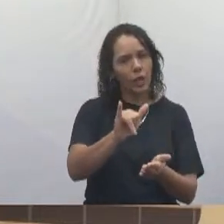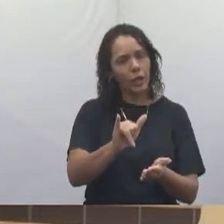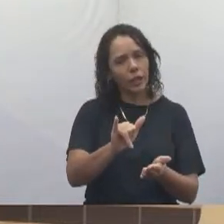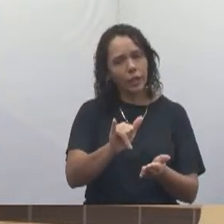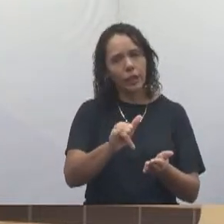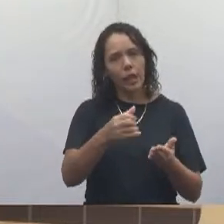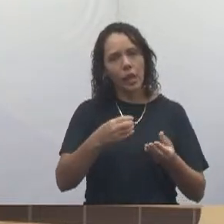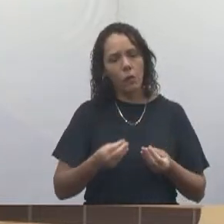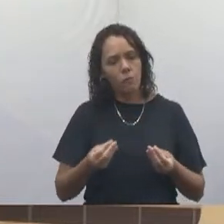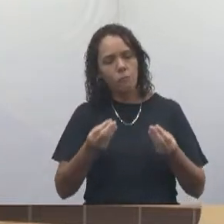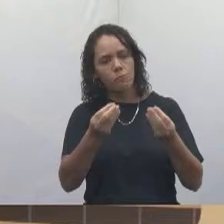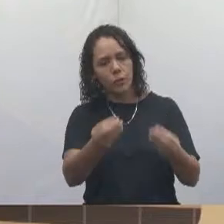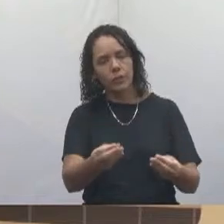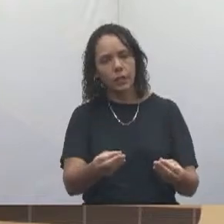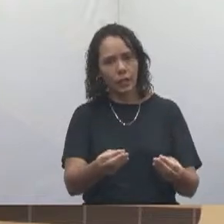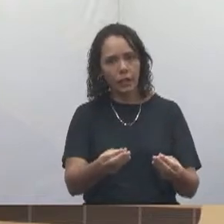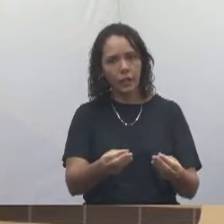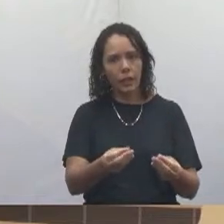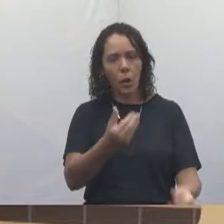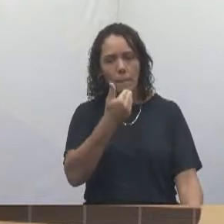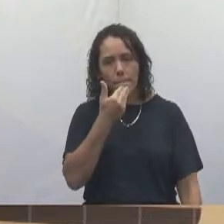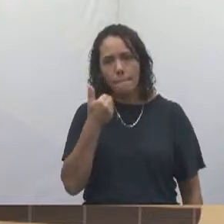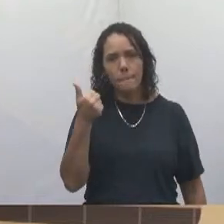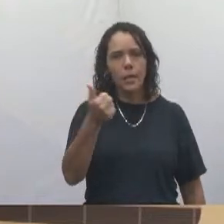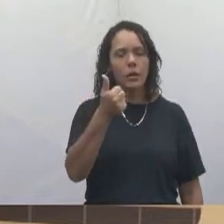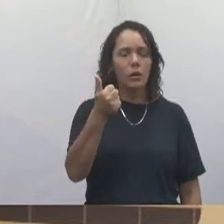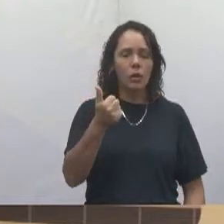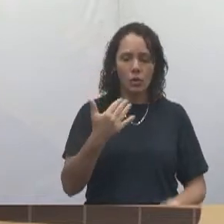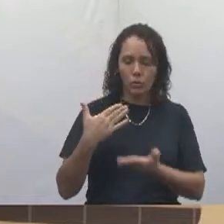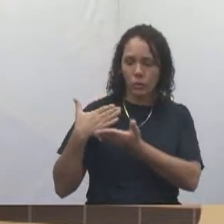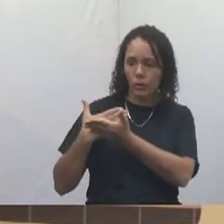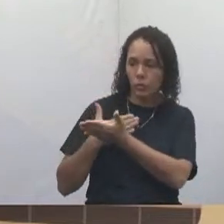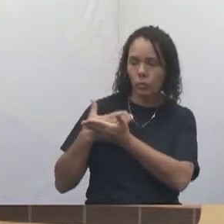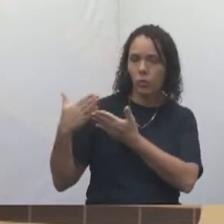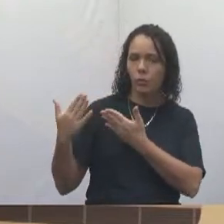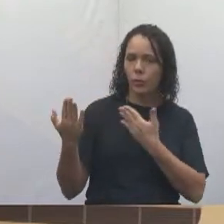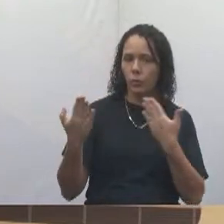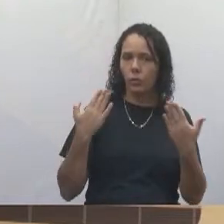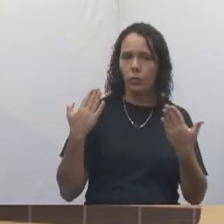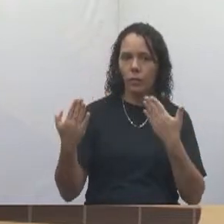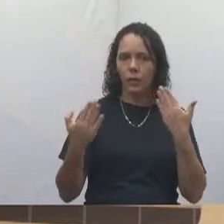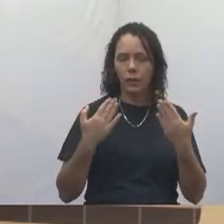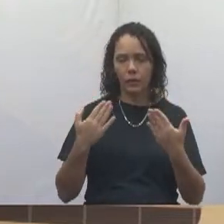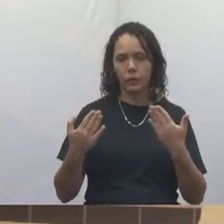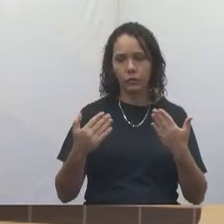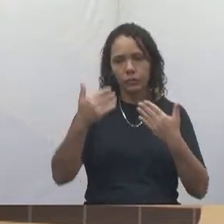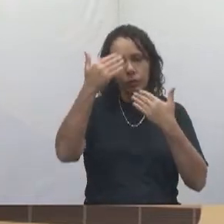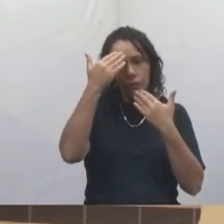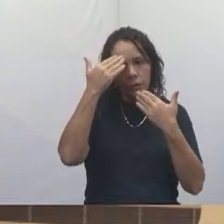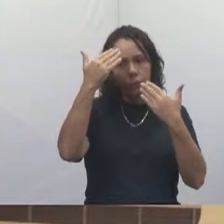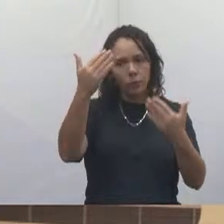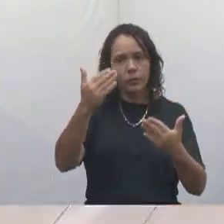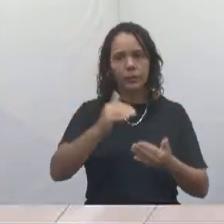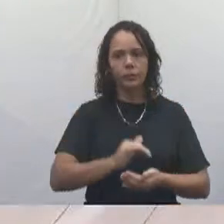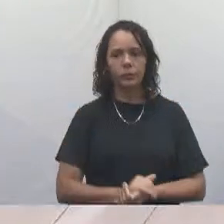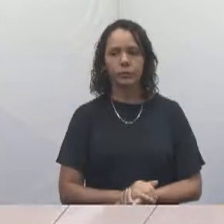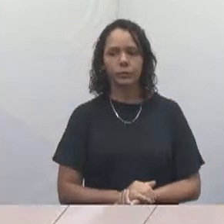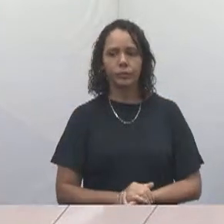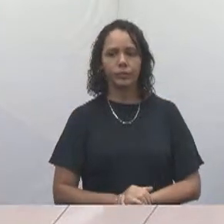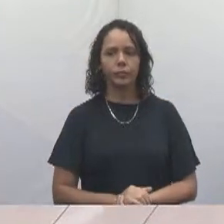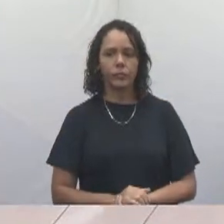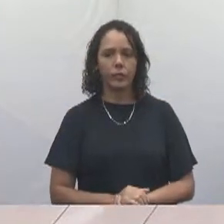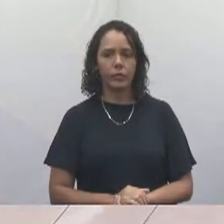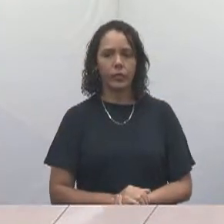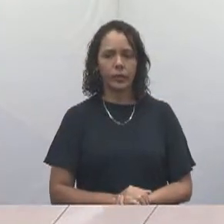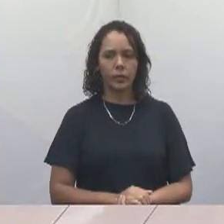muito, muito melhor do que recebemos em 2017, em todos os aspectos. Muito obrigado.